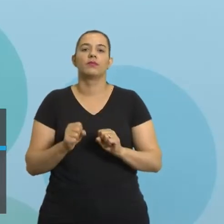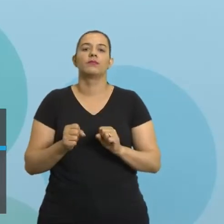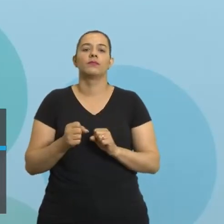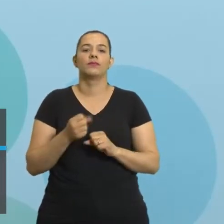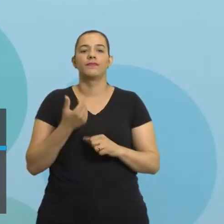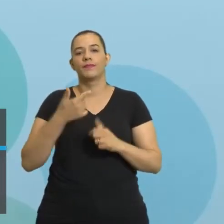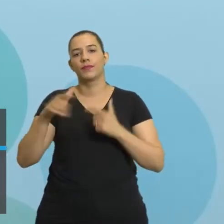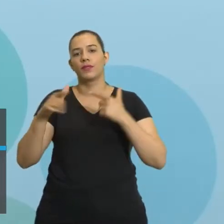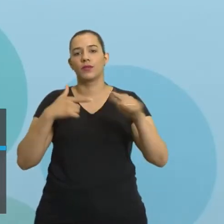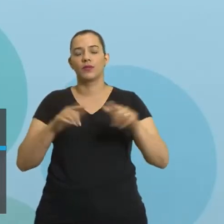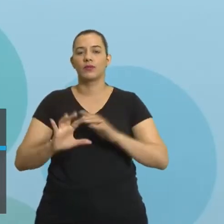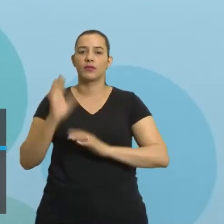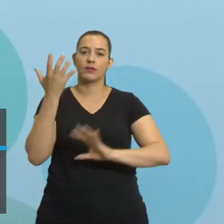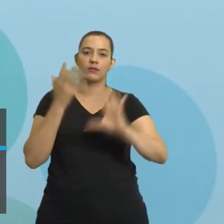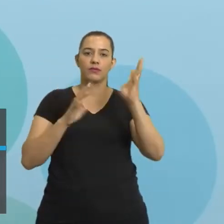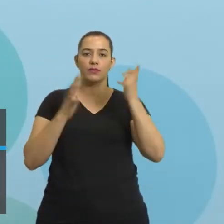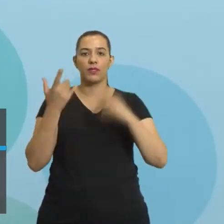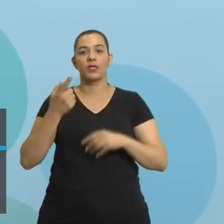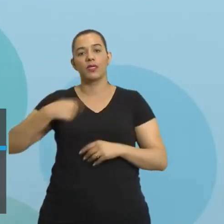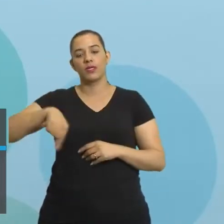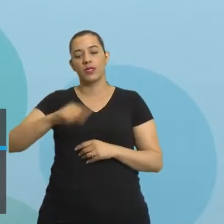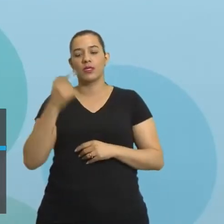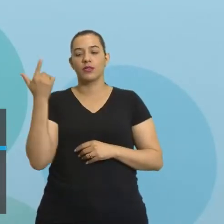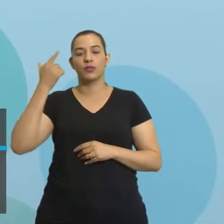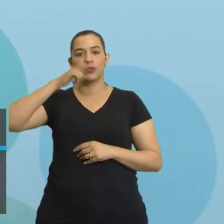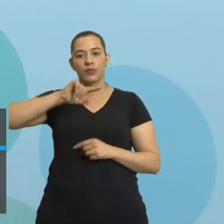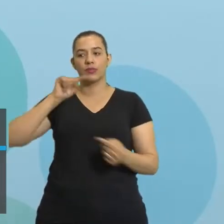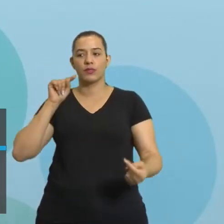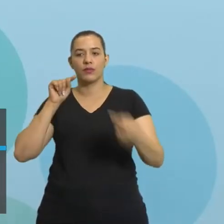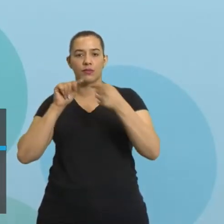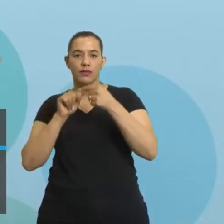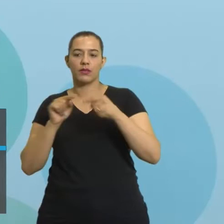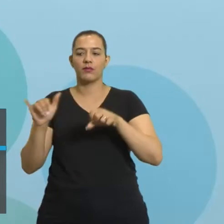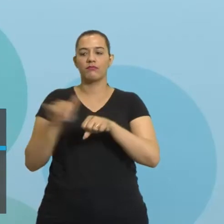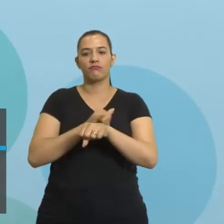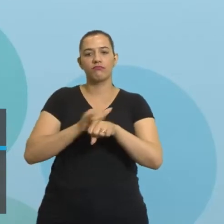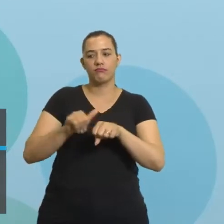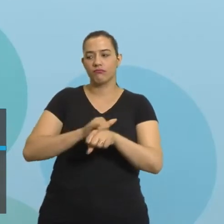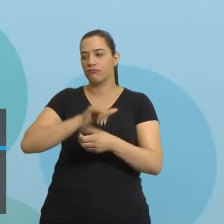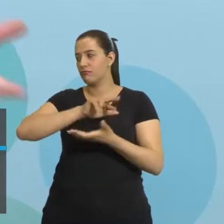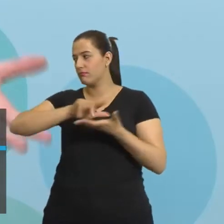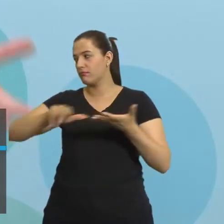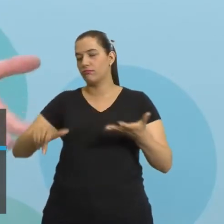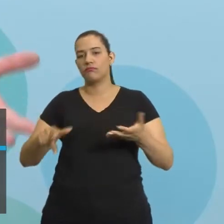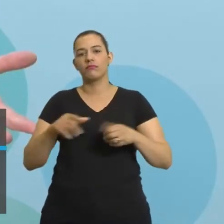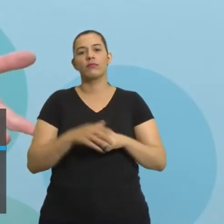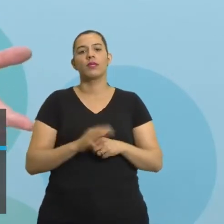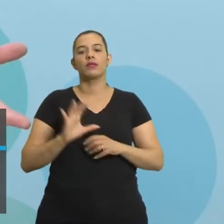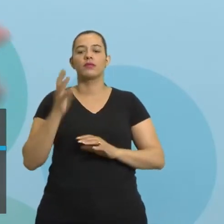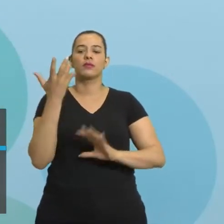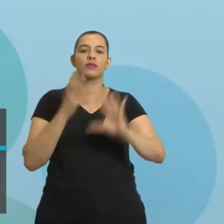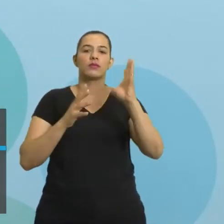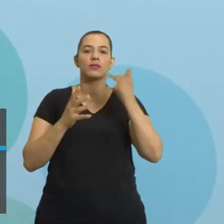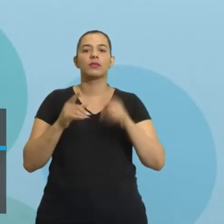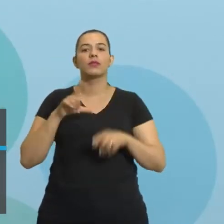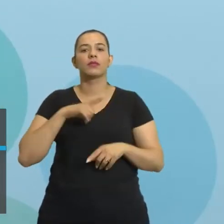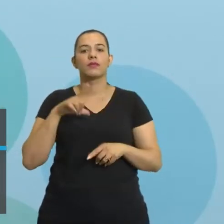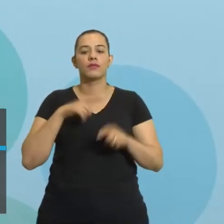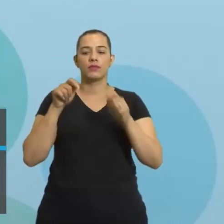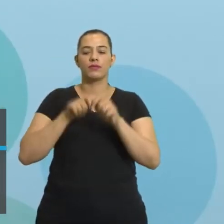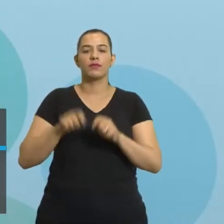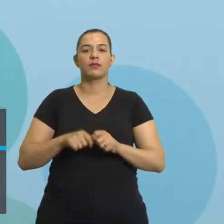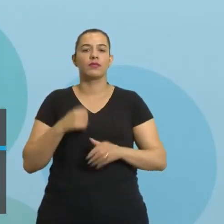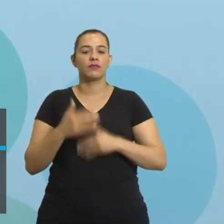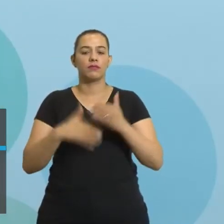em outras situações, né? Que eles consigam aplicar essas estratégias, que são essas ações que vão ser desenvolvidas na sala de